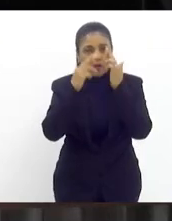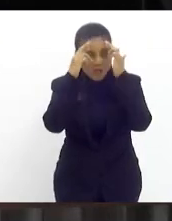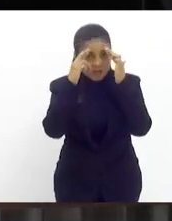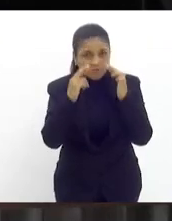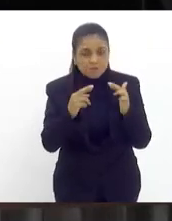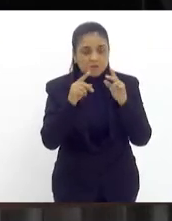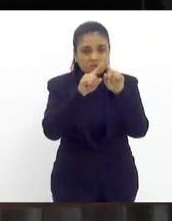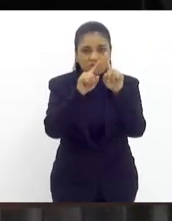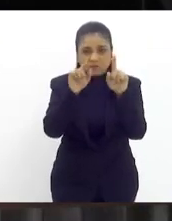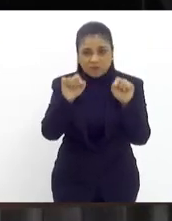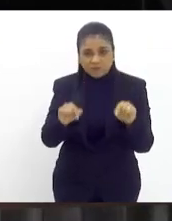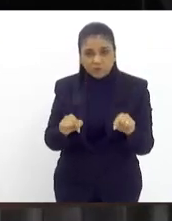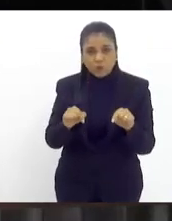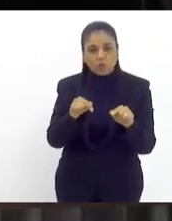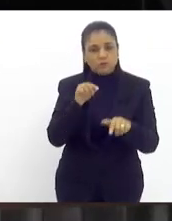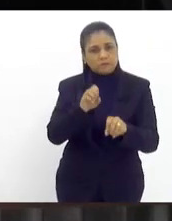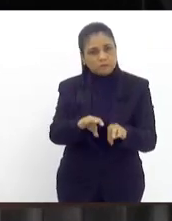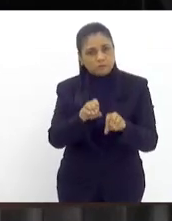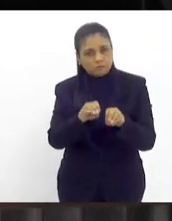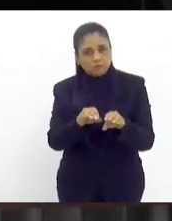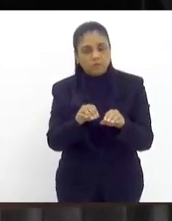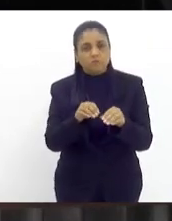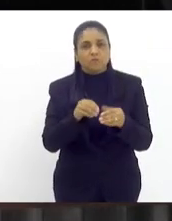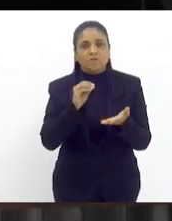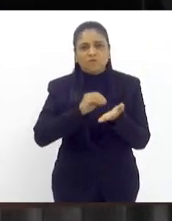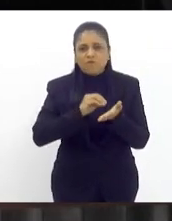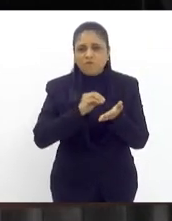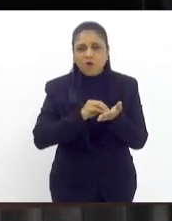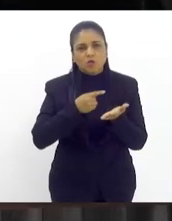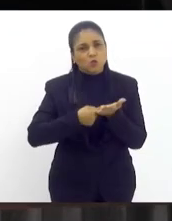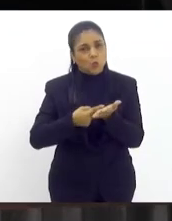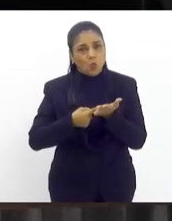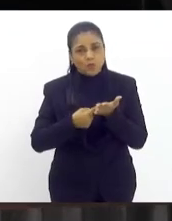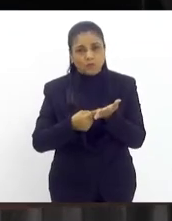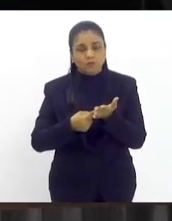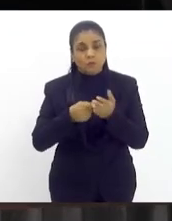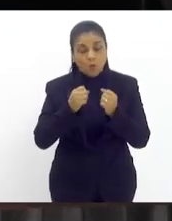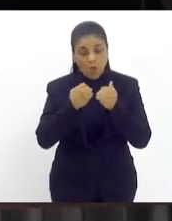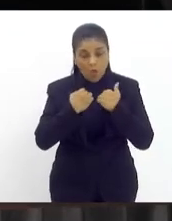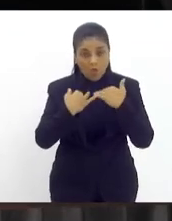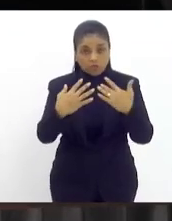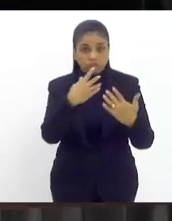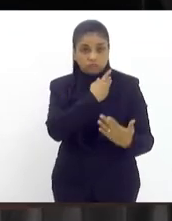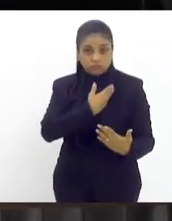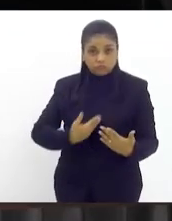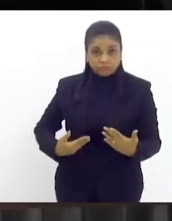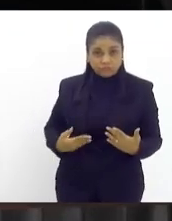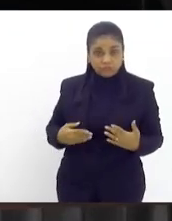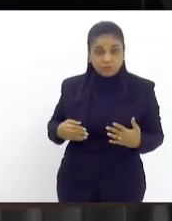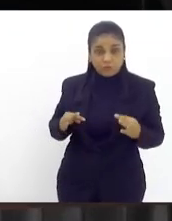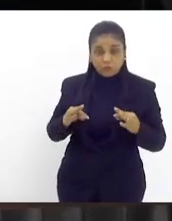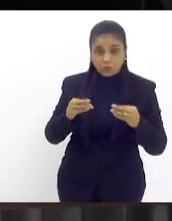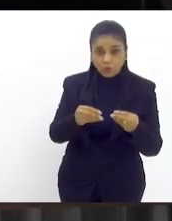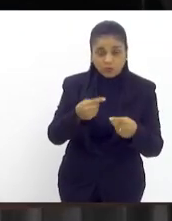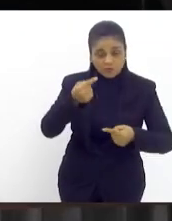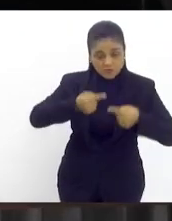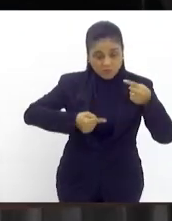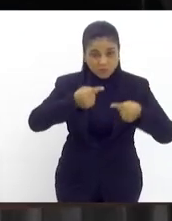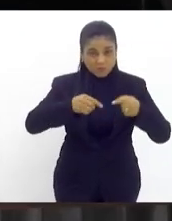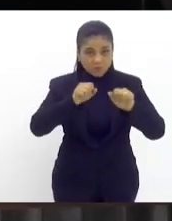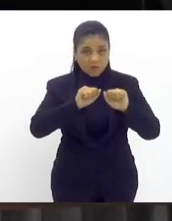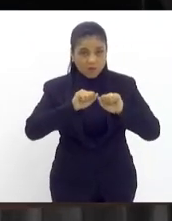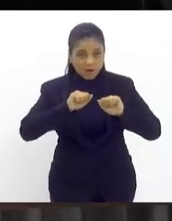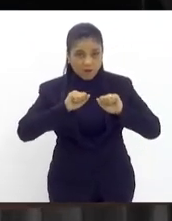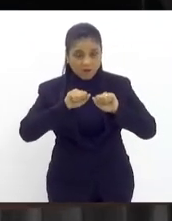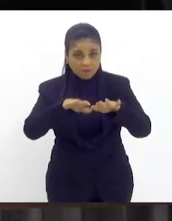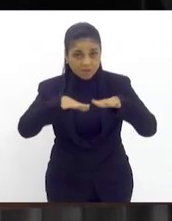e com a educação por isso que toda audiência pública que tá tendo aqui nessa casa em relação ao debater a